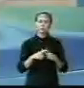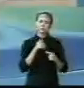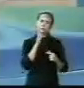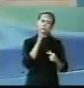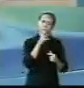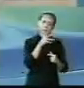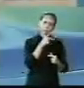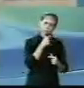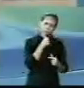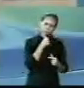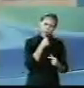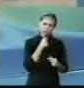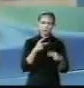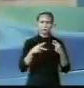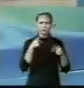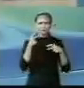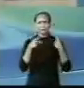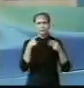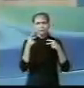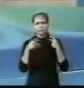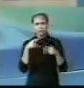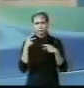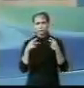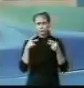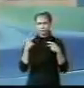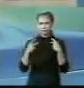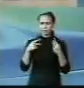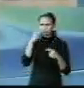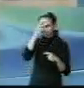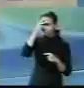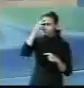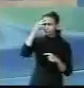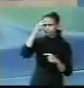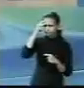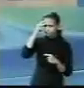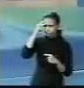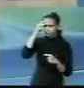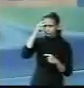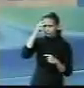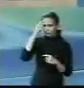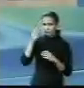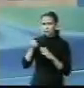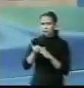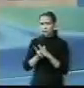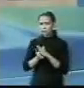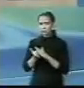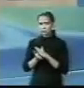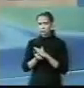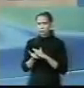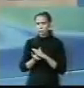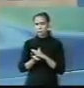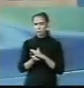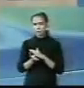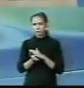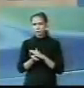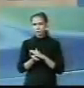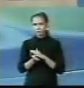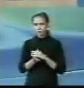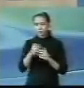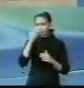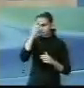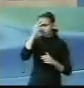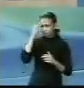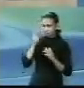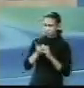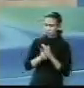Aí xinga o administrador da rede de novo, né? O administradorzão aqui, xinga de novo. E aí o administrador dele vai explicar que a rede está